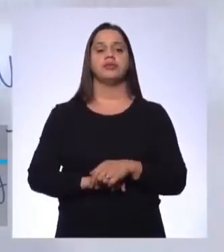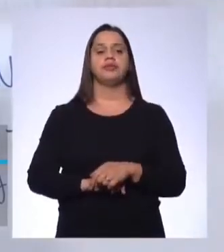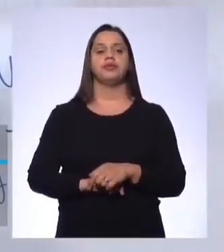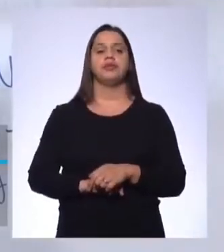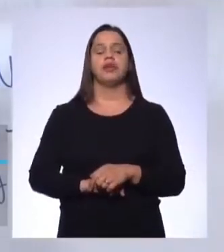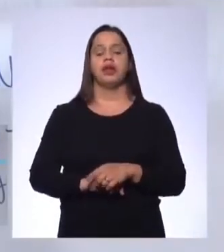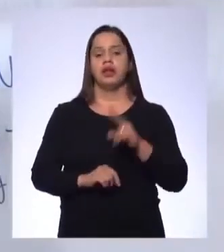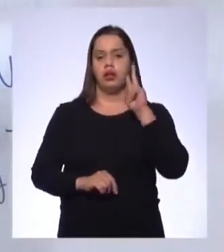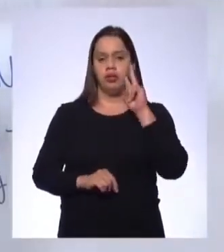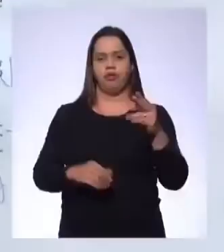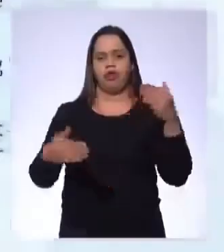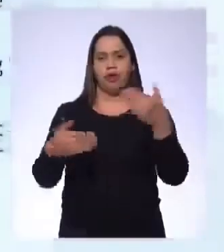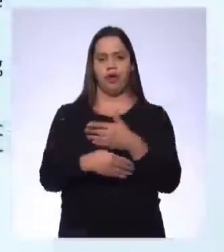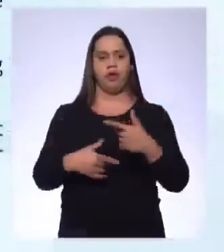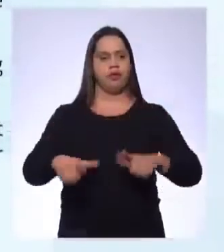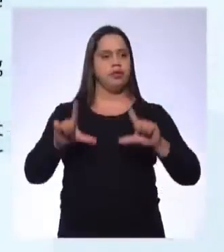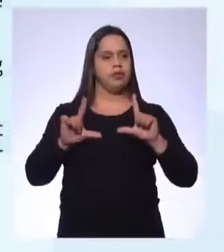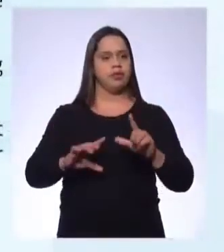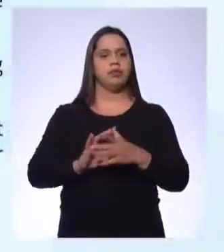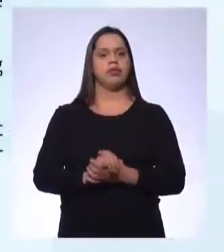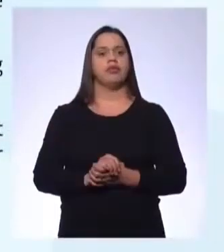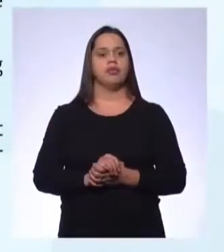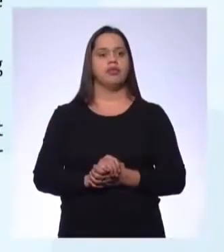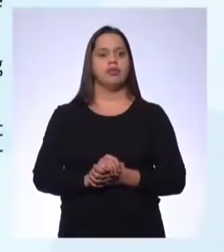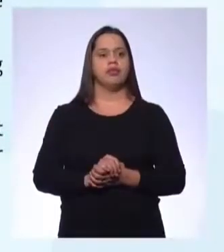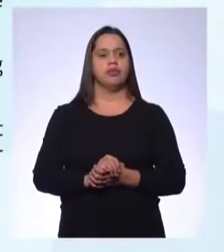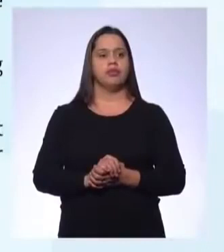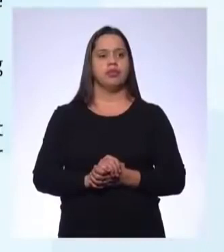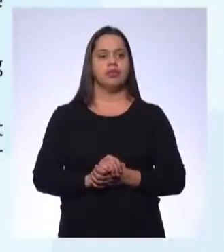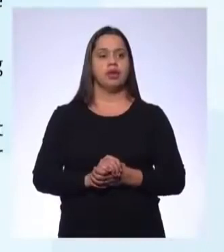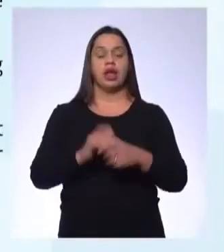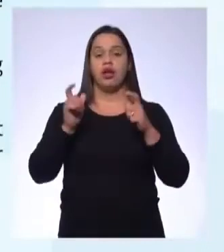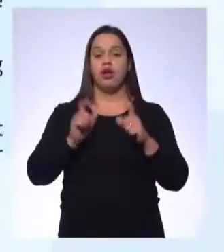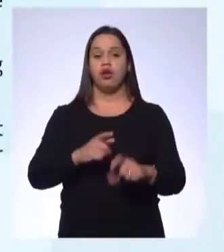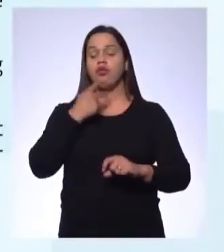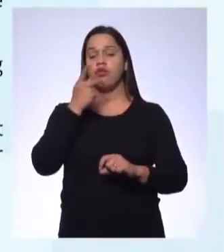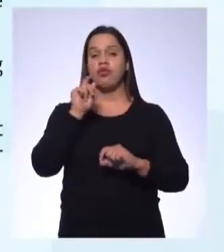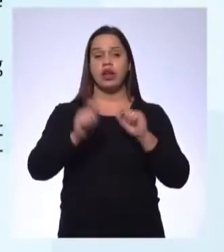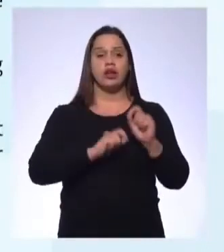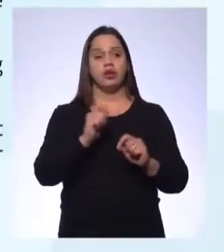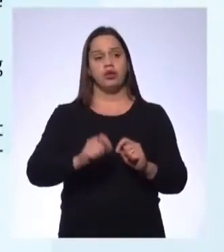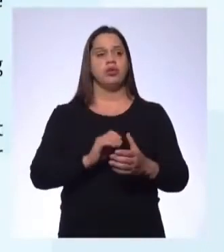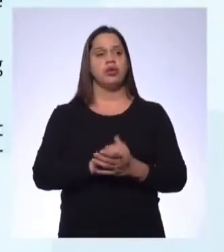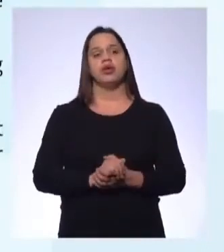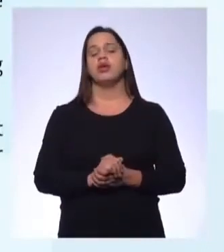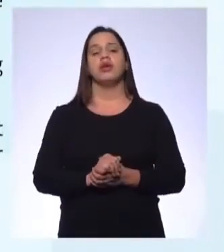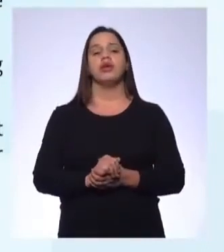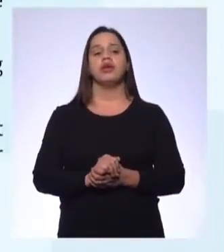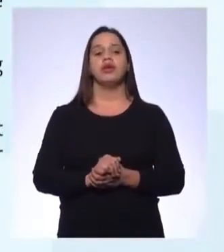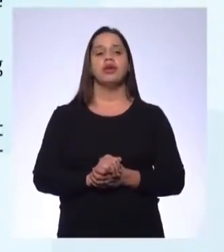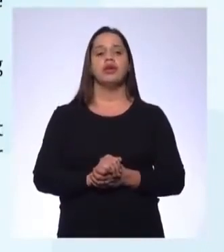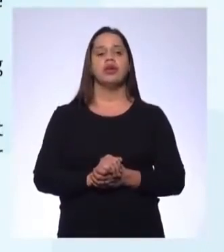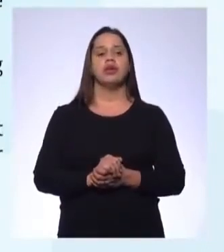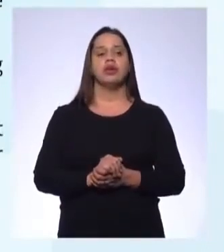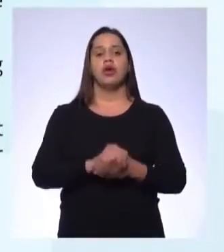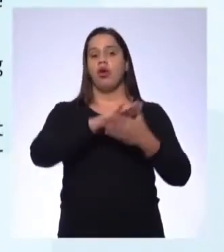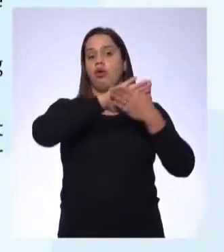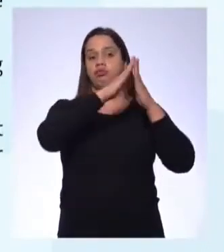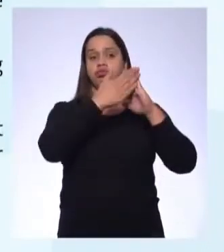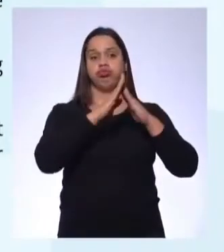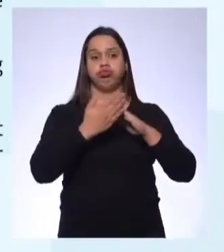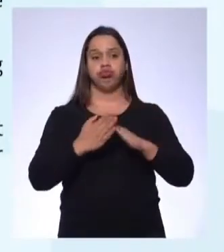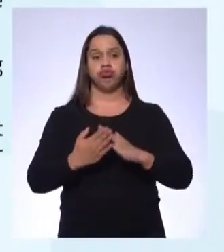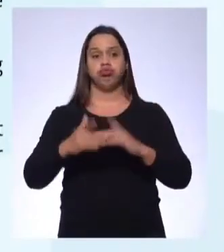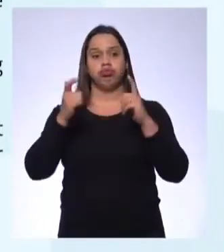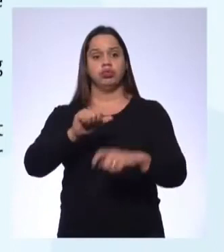criei. Então, pode colocar ali, por favor? Eu falei do landslide em Rio de Janeiro. Os desmoronamentos no Rio de Janeiro.